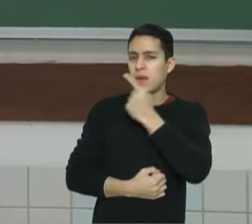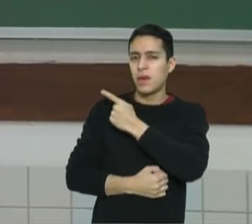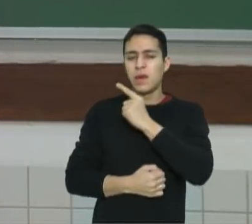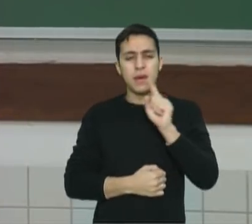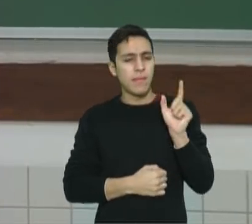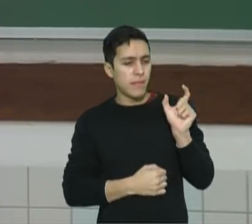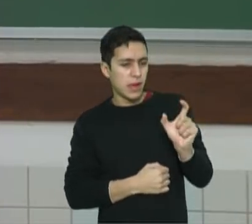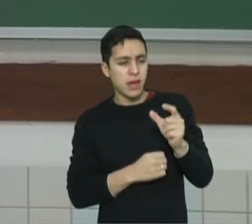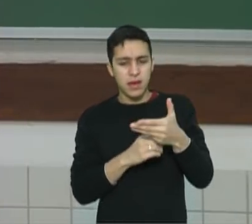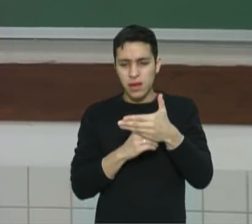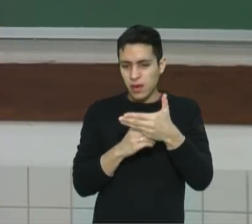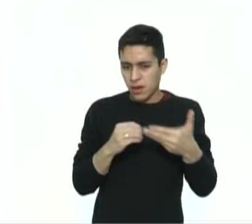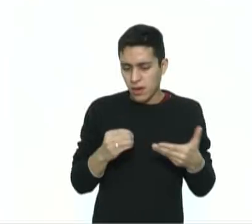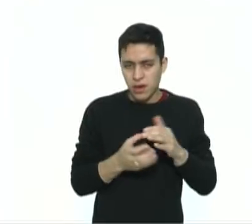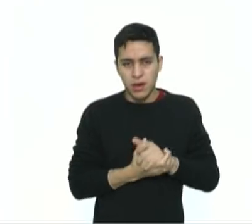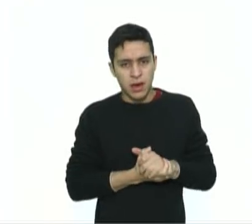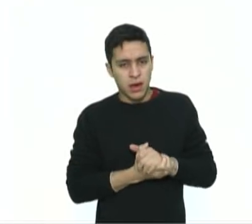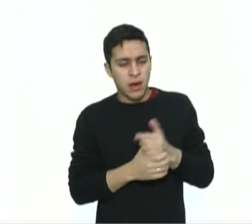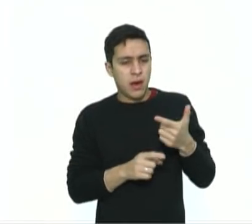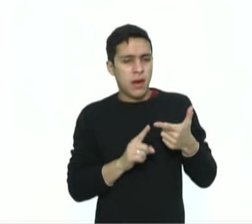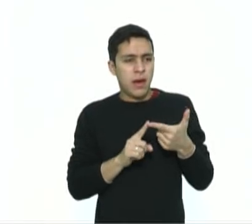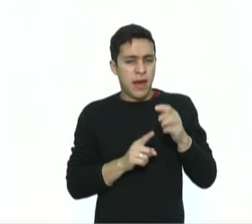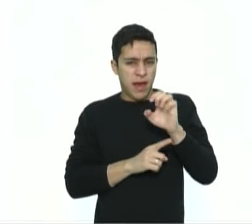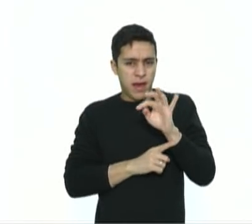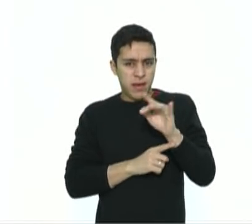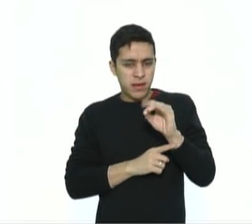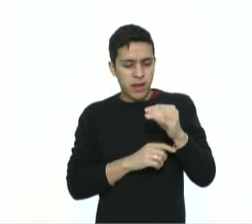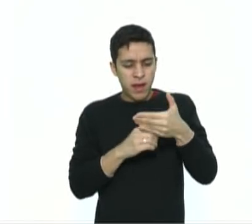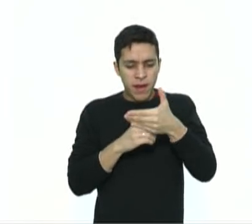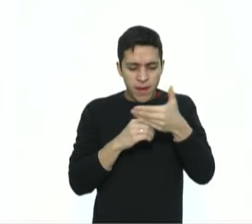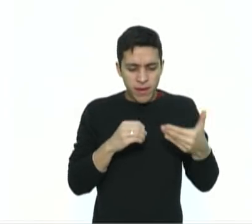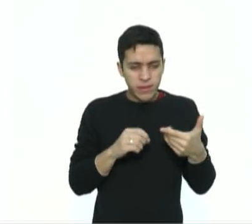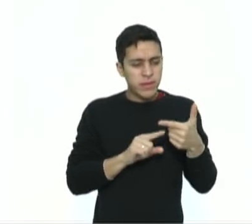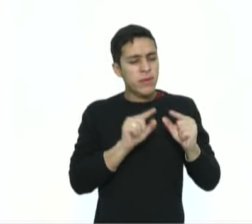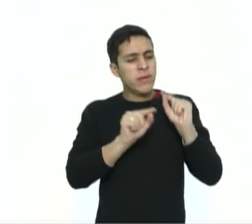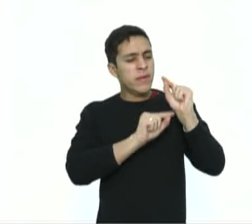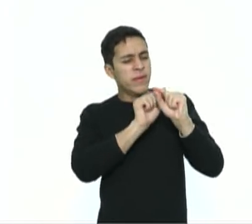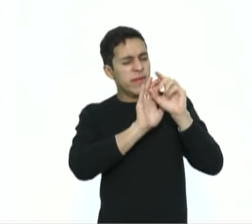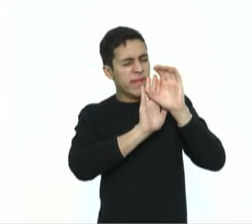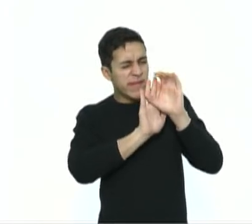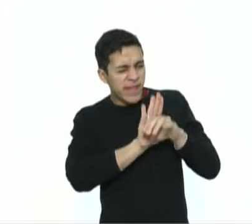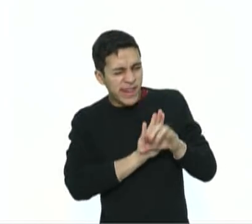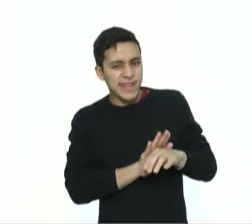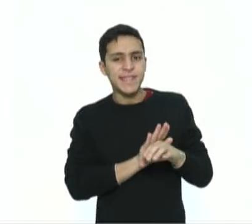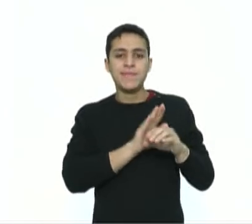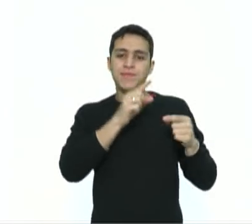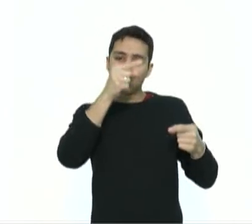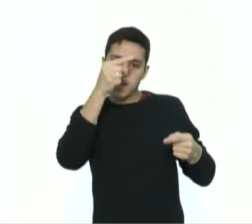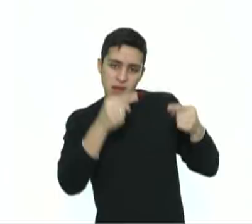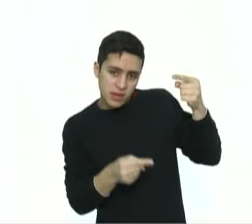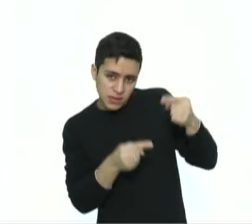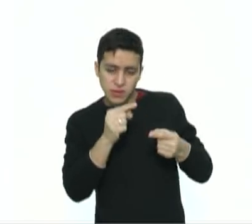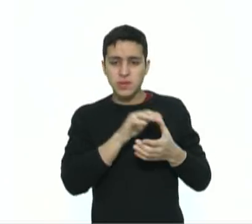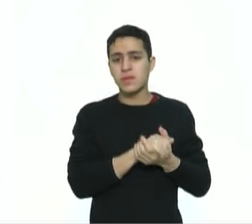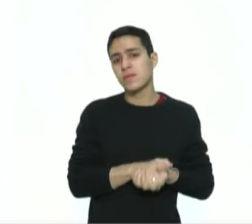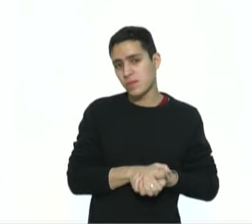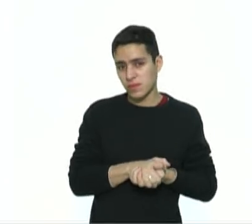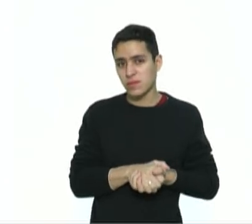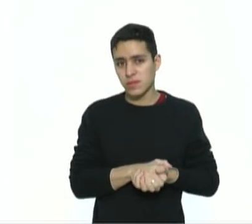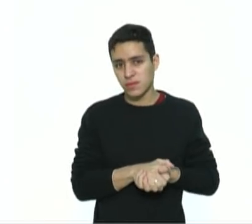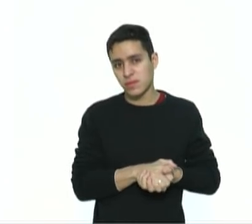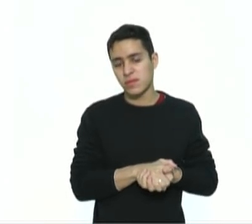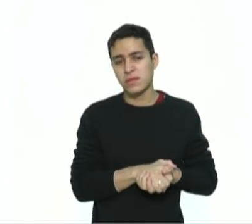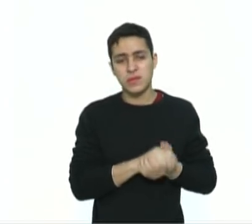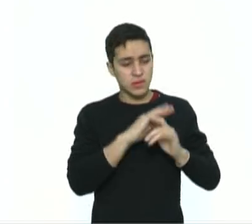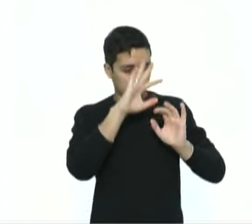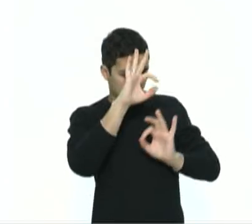palavra Estado. Aparece a palavra Estado porque ela vem junto com uma conotação política de organização das leis.